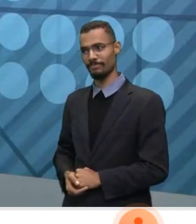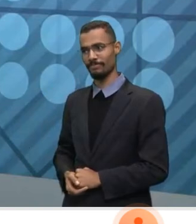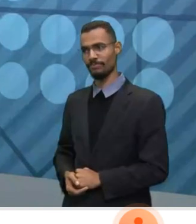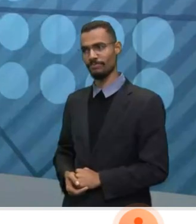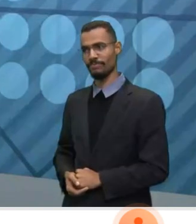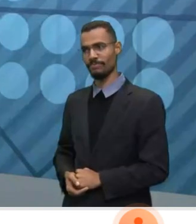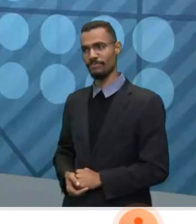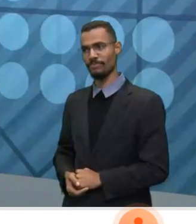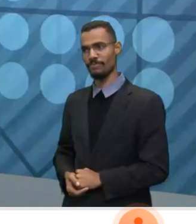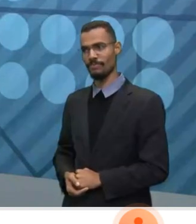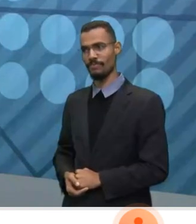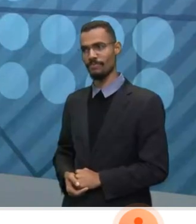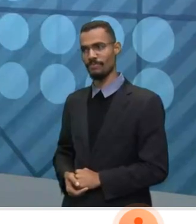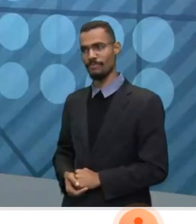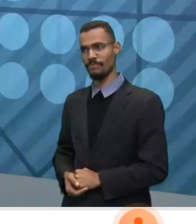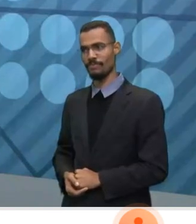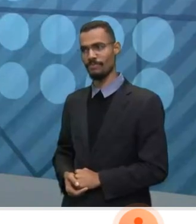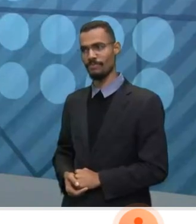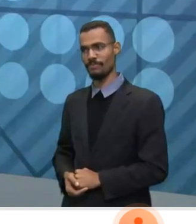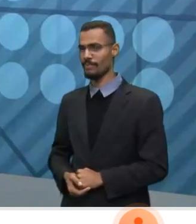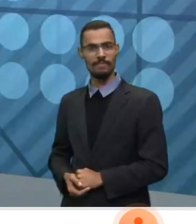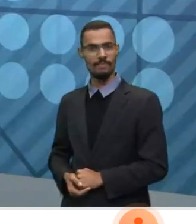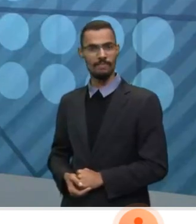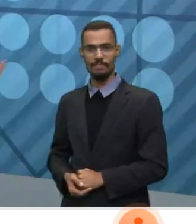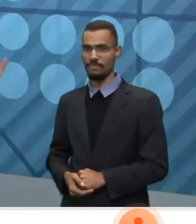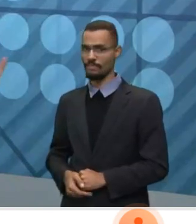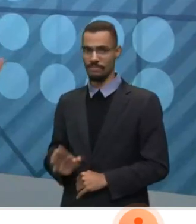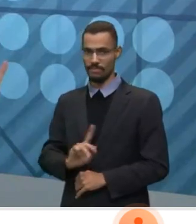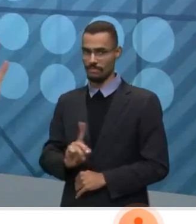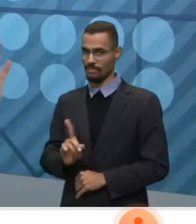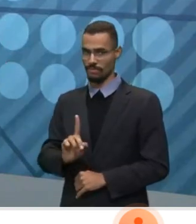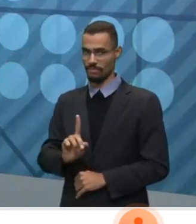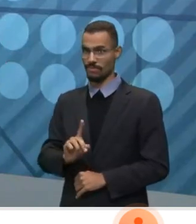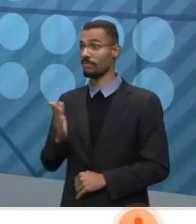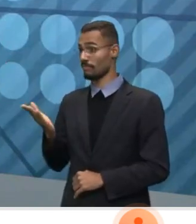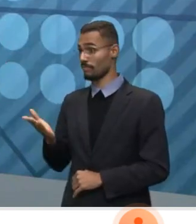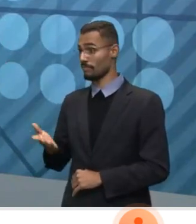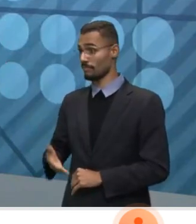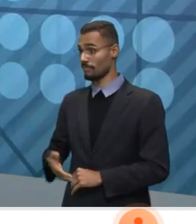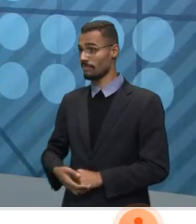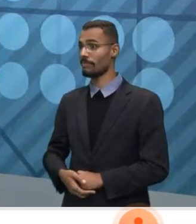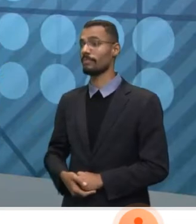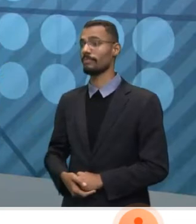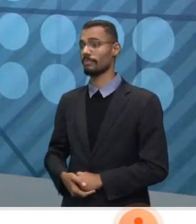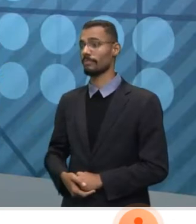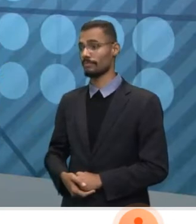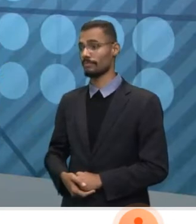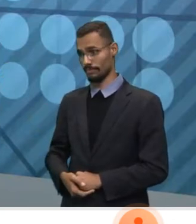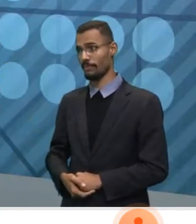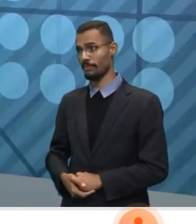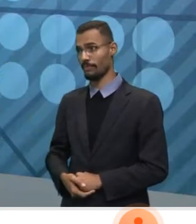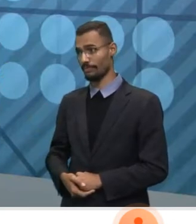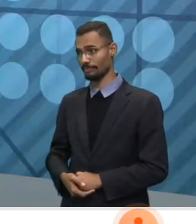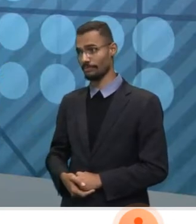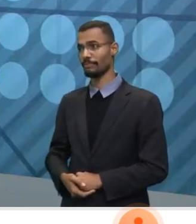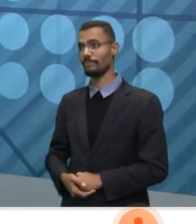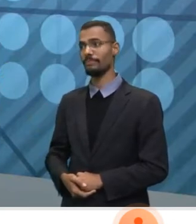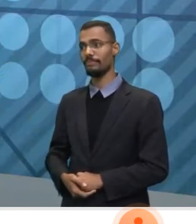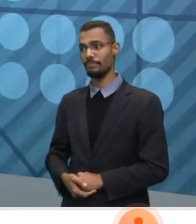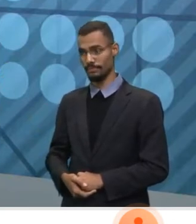Eu telefono para você. Não é assim. Então, ó, eu telefono para você,